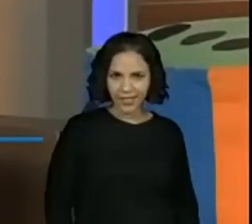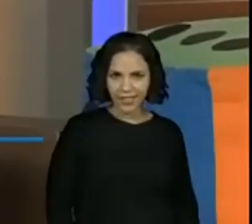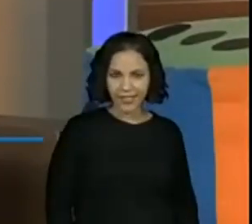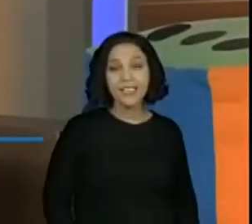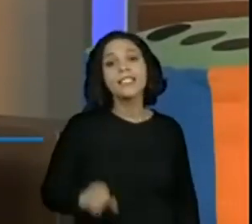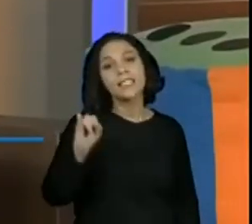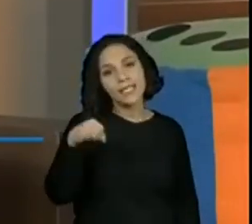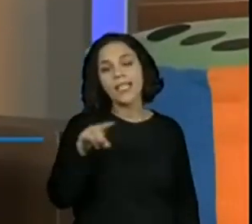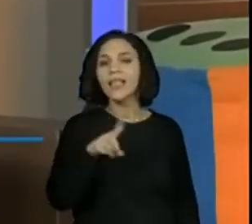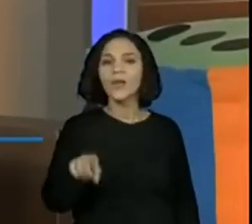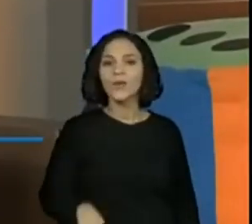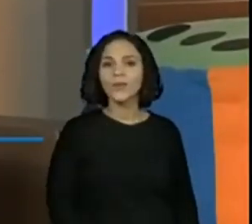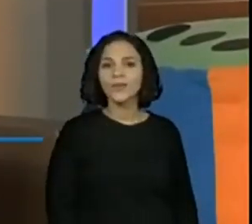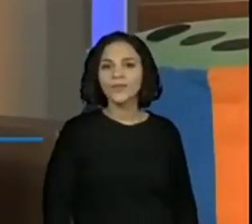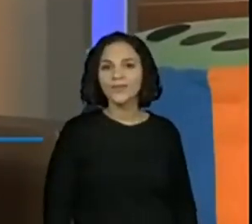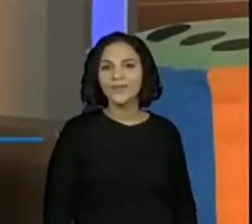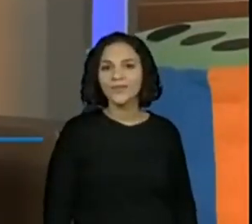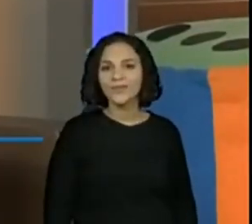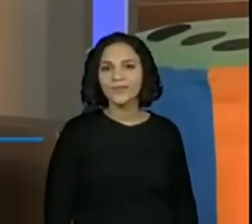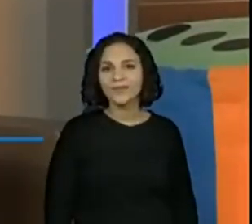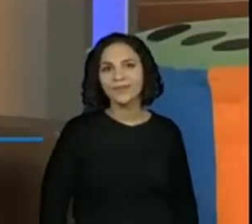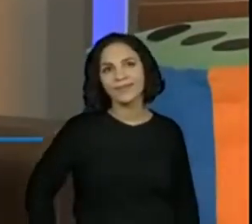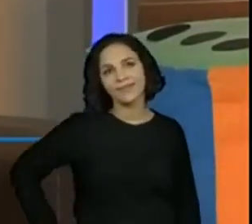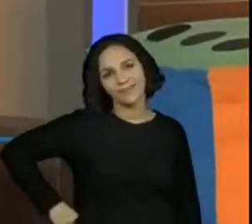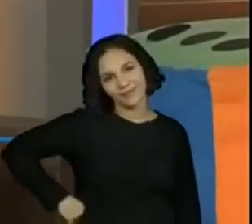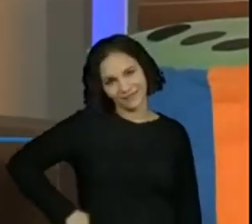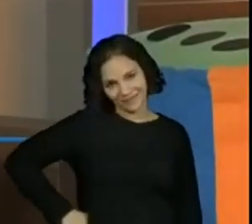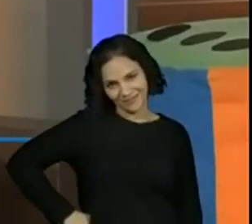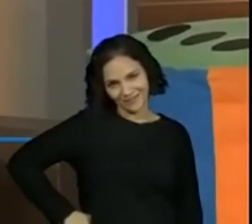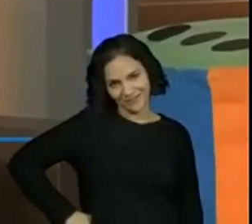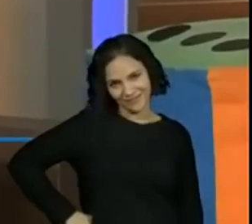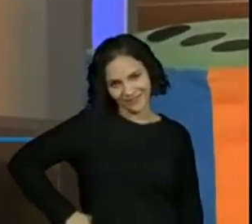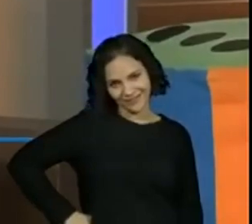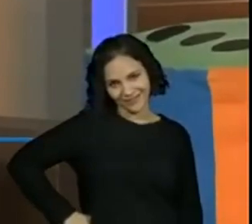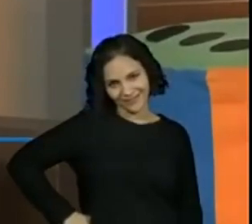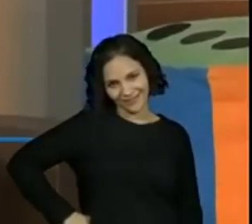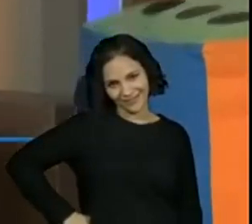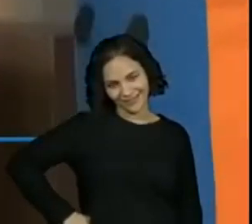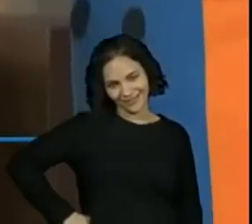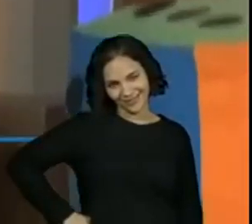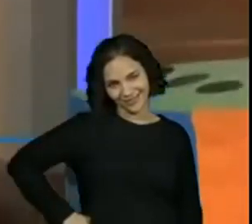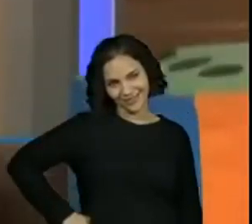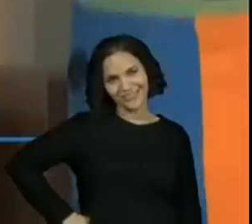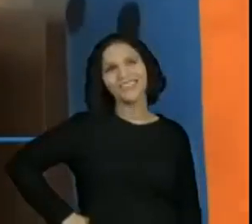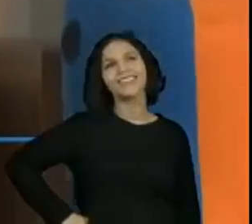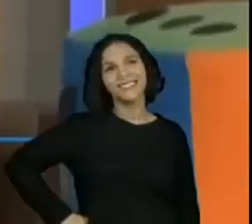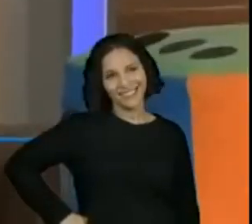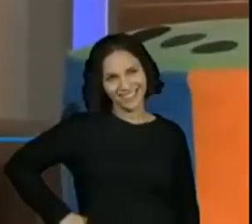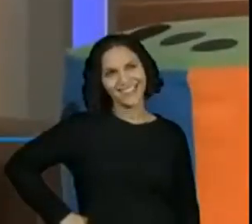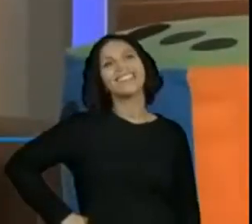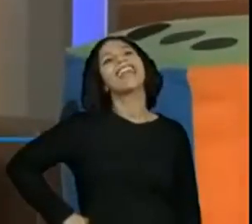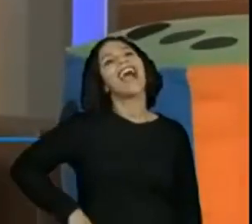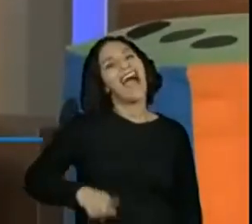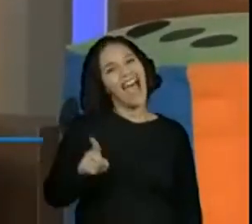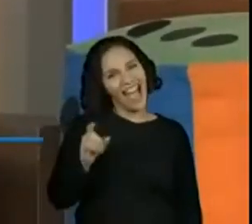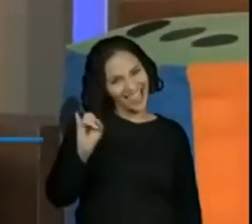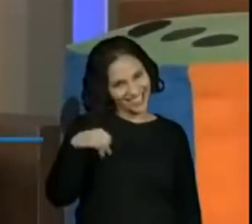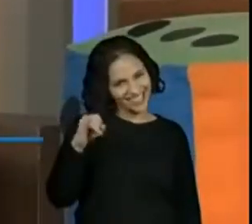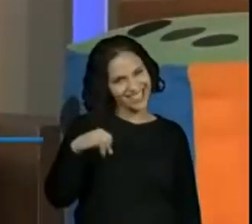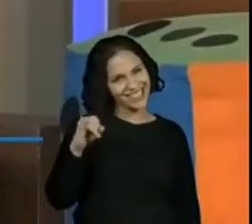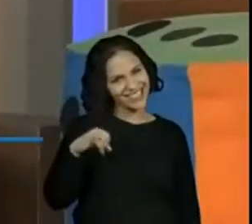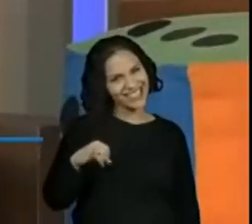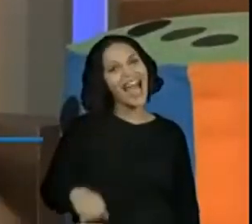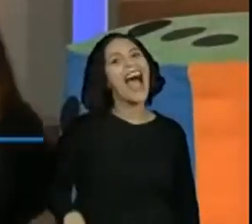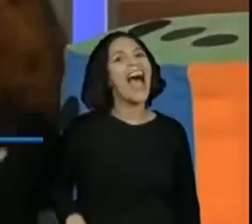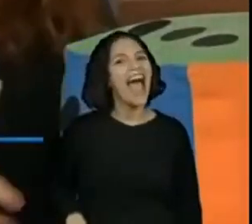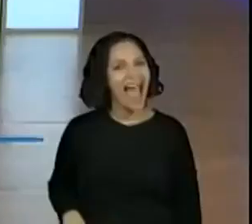é sim ou não oi haha acho que é um não ele não quer mostrar o lá